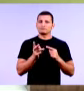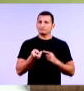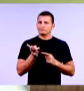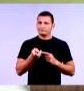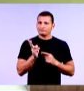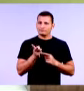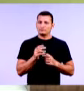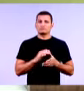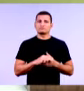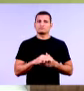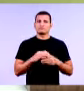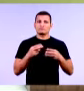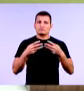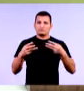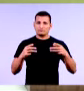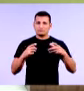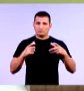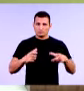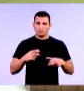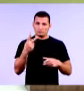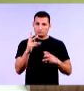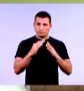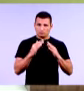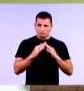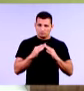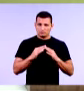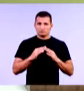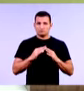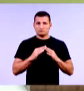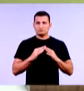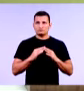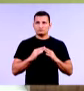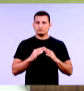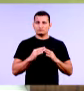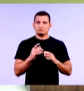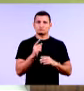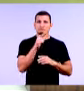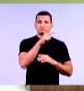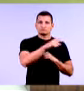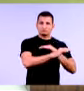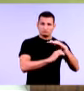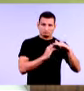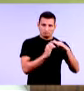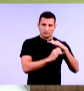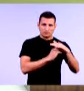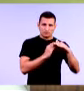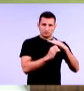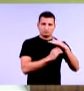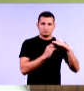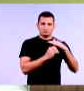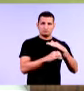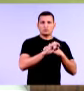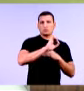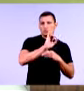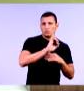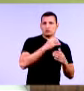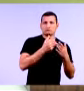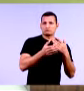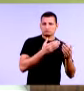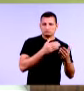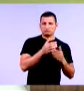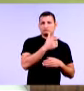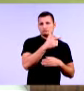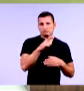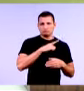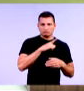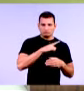passa pela rede local lá da sua casa, você passa pela conexão que você tem com o seu provedor de serviço, seja a Oi, a Viacabo ou outras,